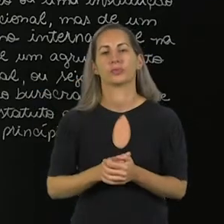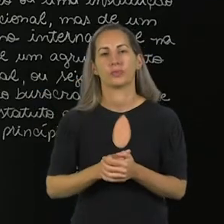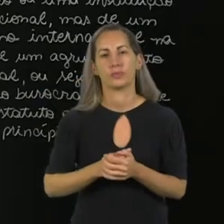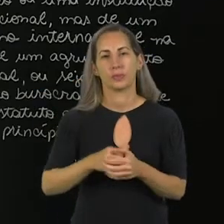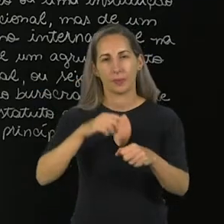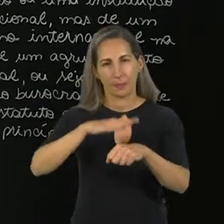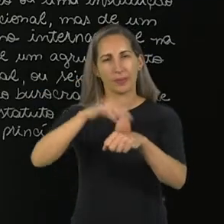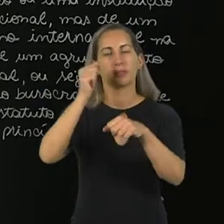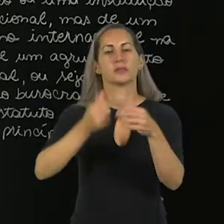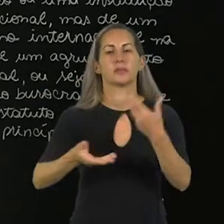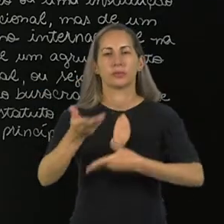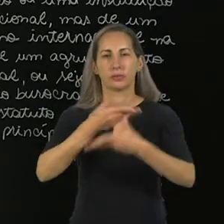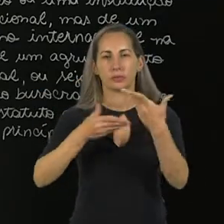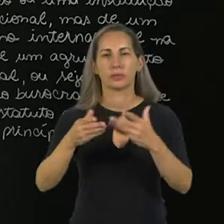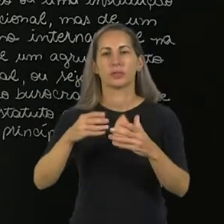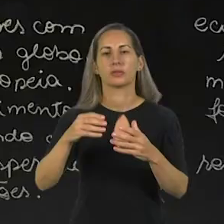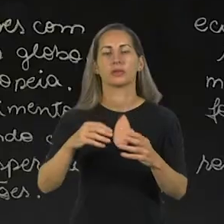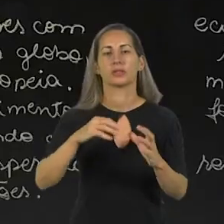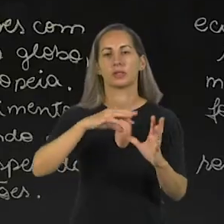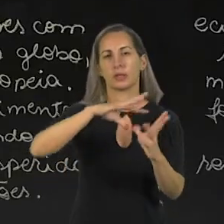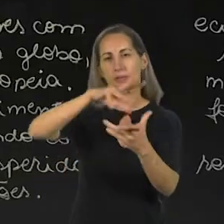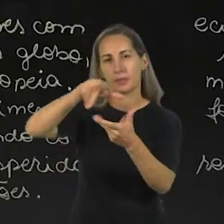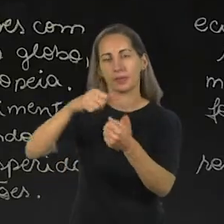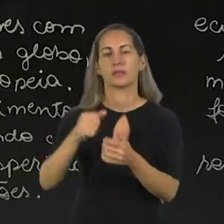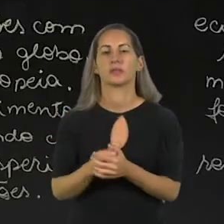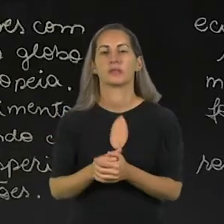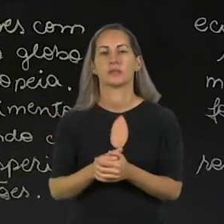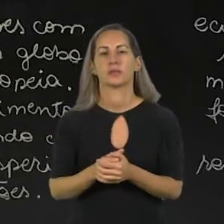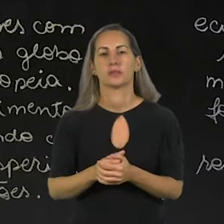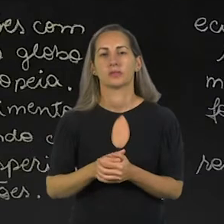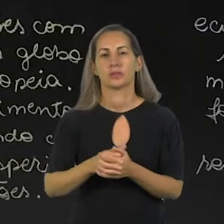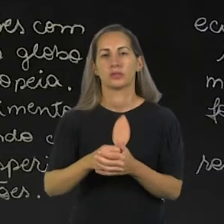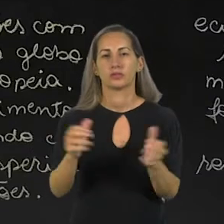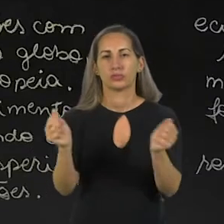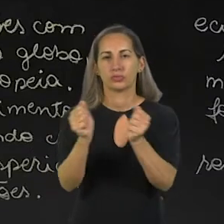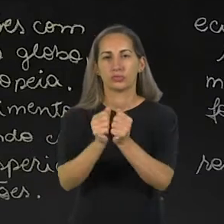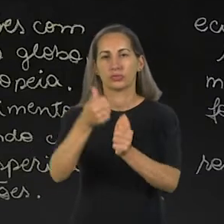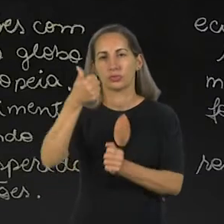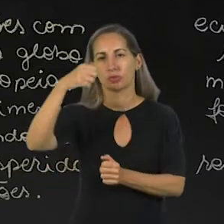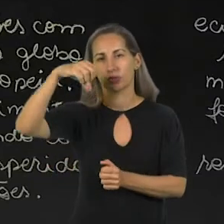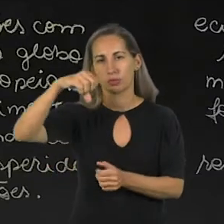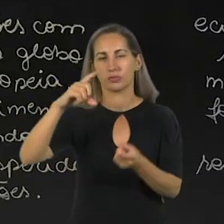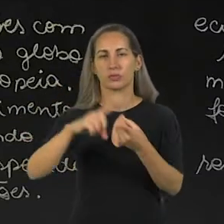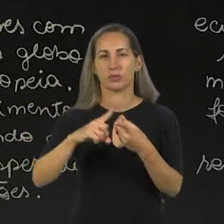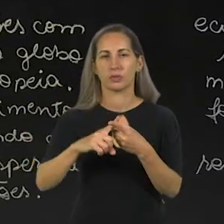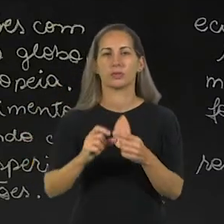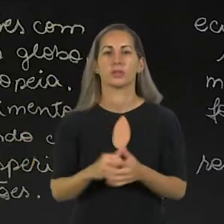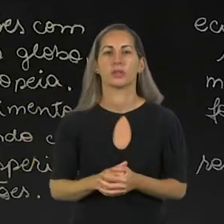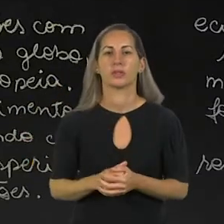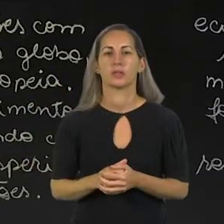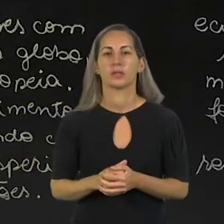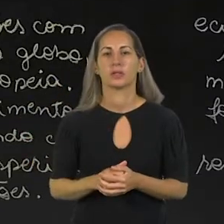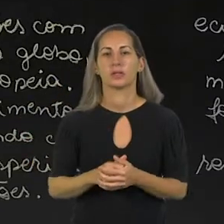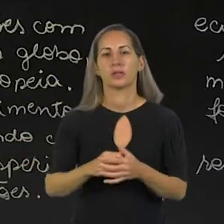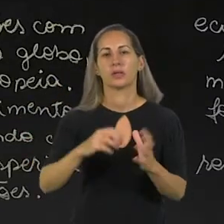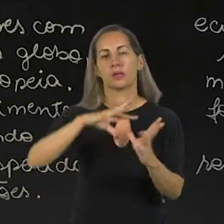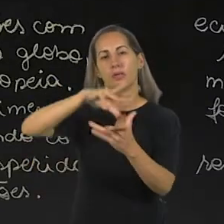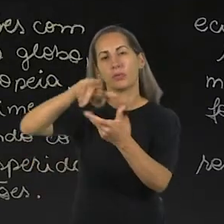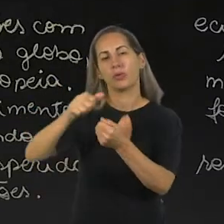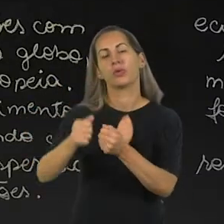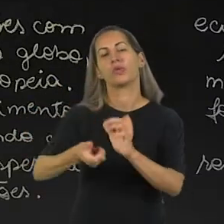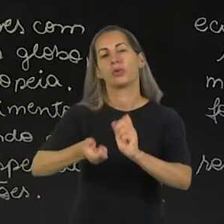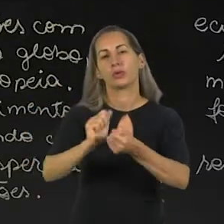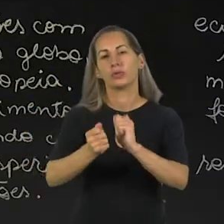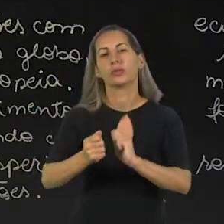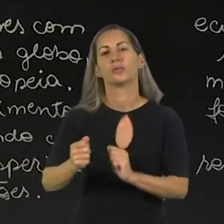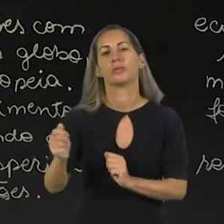mais prosperidade entre as nações. Junto com essas 19 nações, temos também o bloco econômico da União Europeia. E nesse